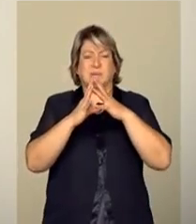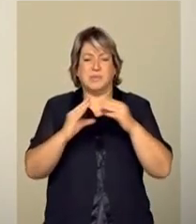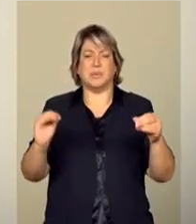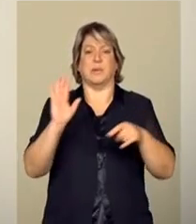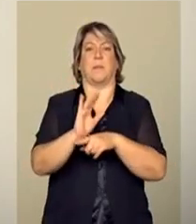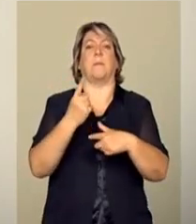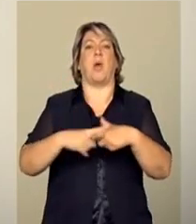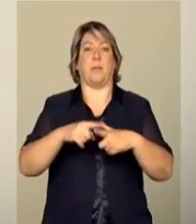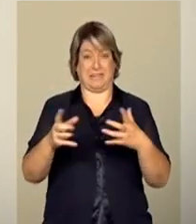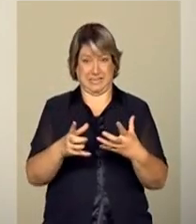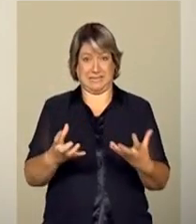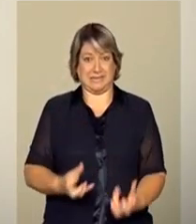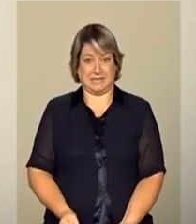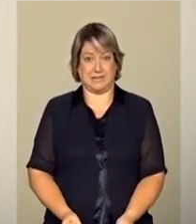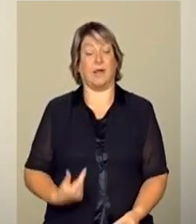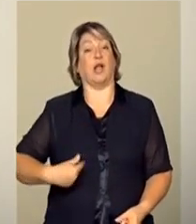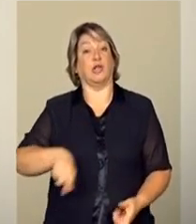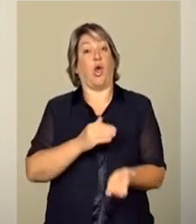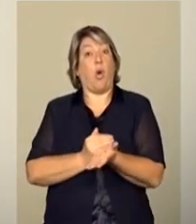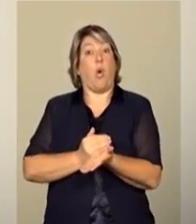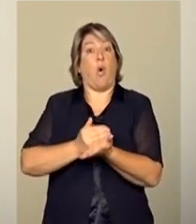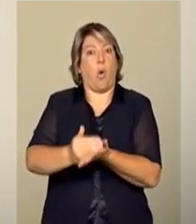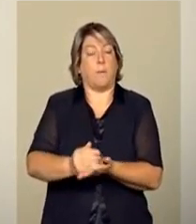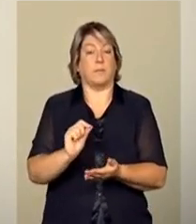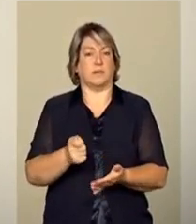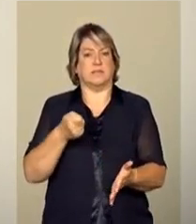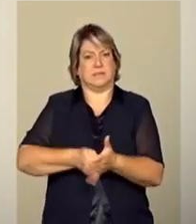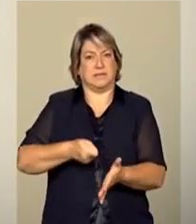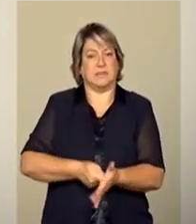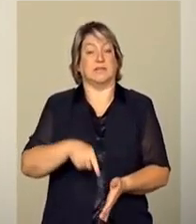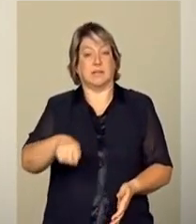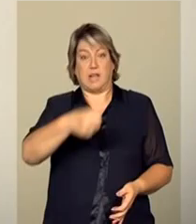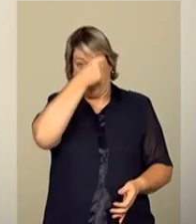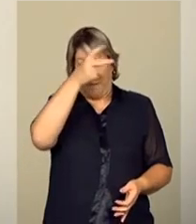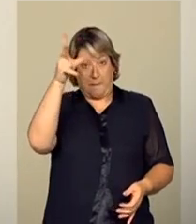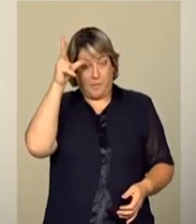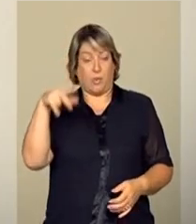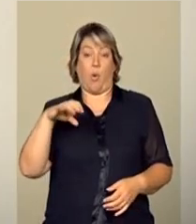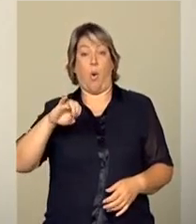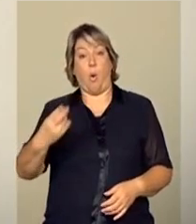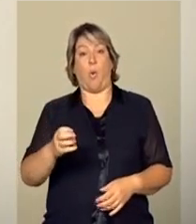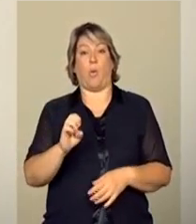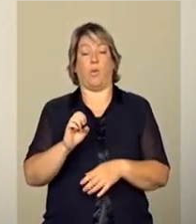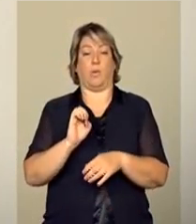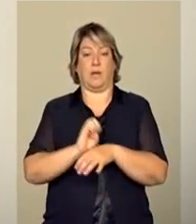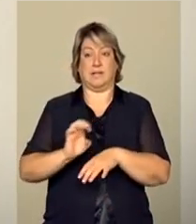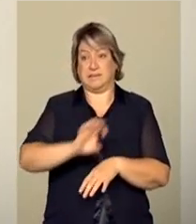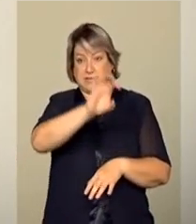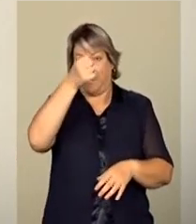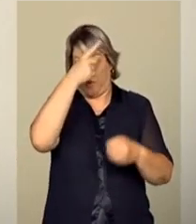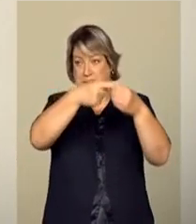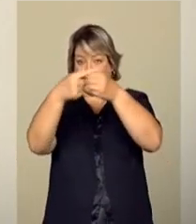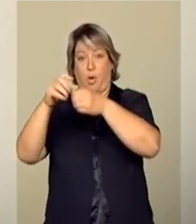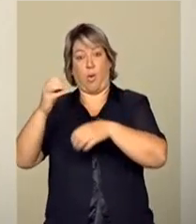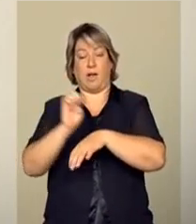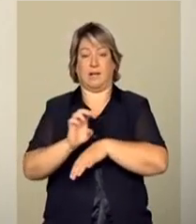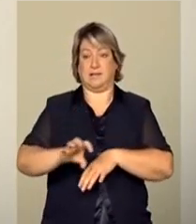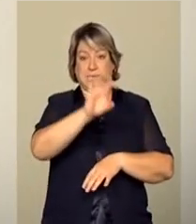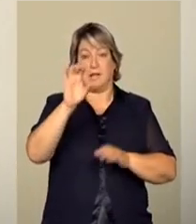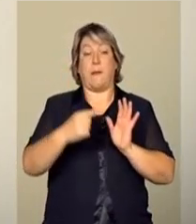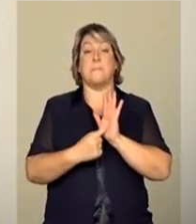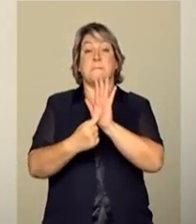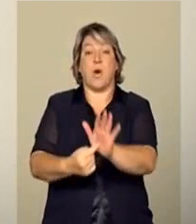seca nós passamos a exigir que o município ou estado apresente certos documentos só